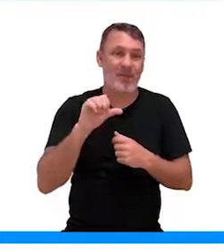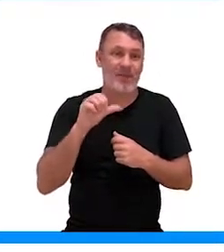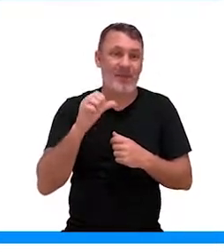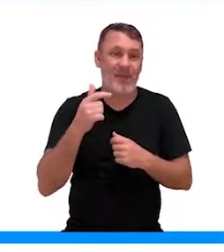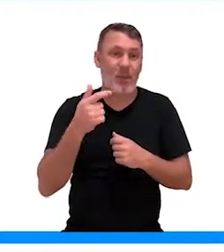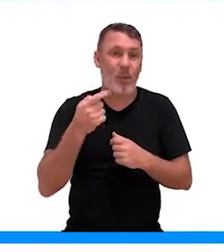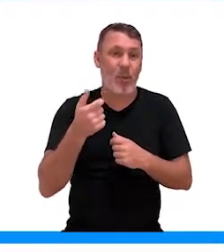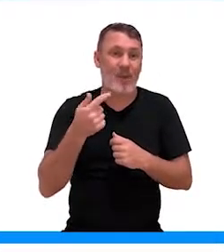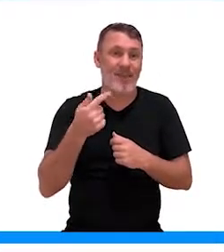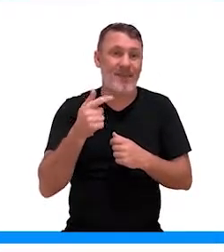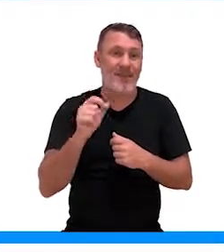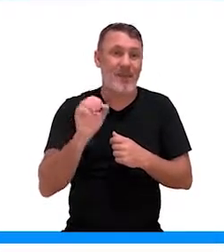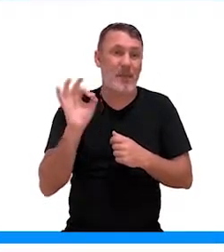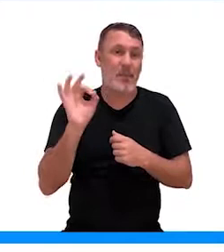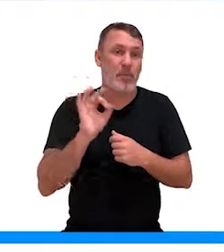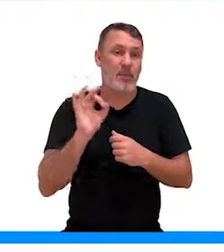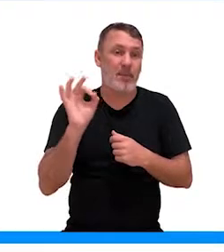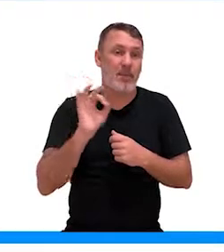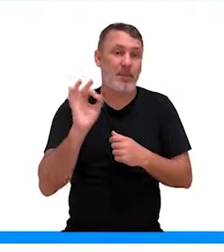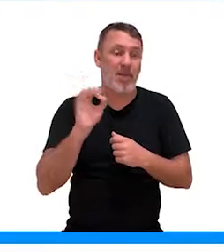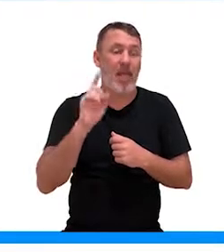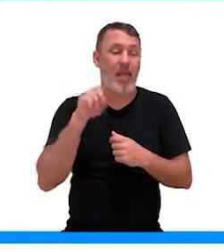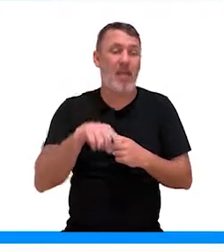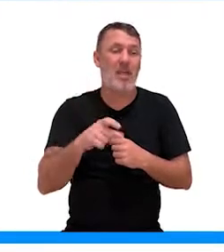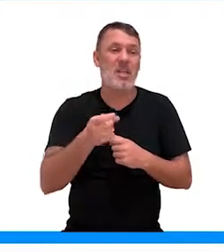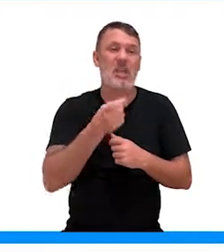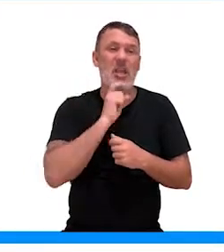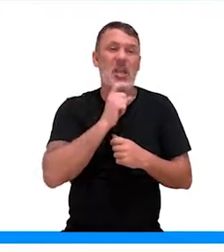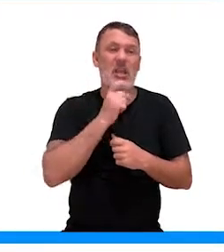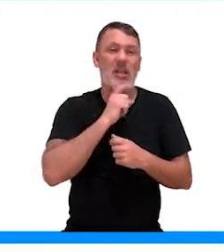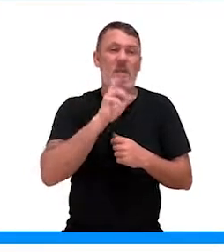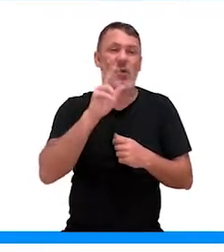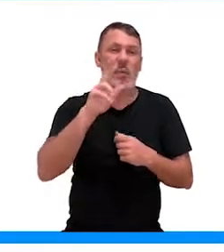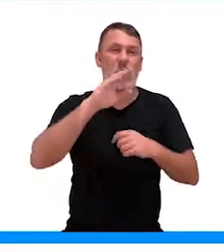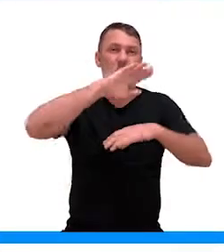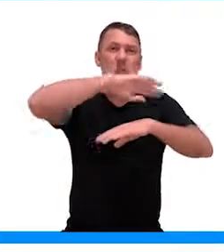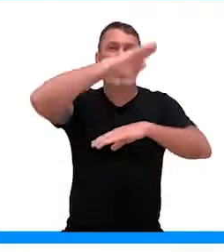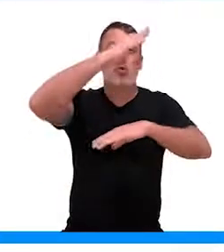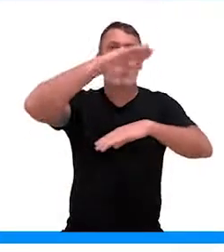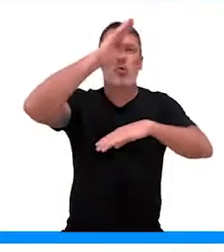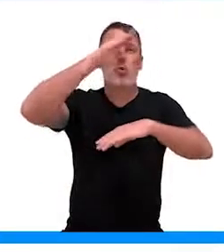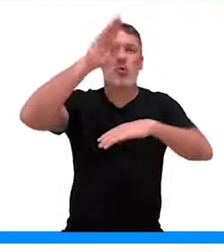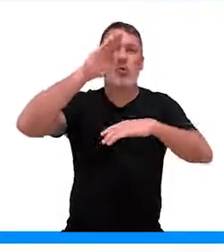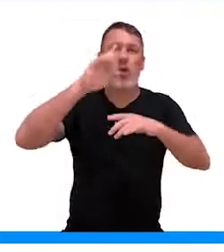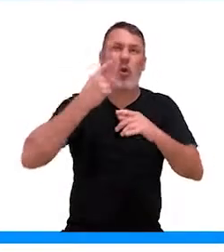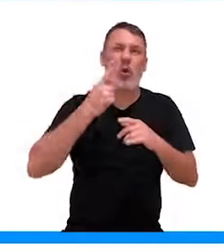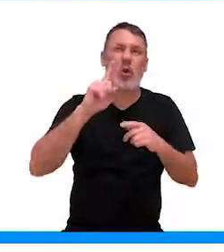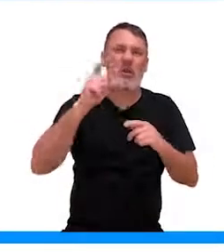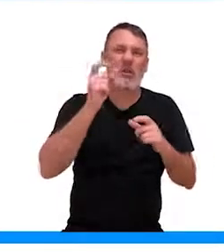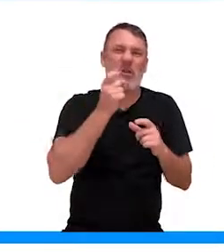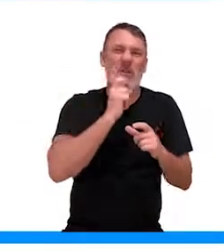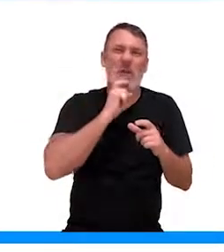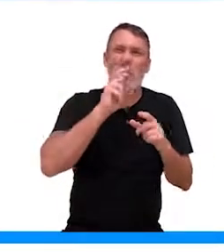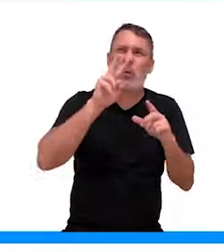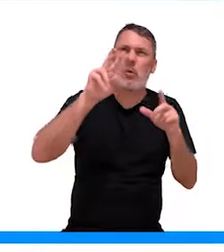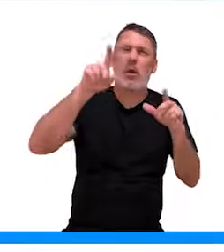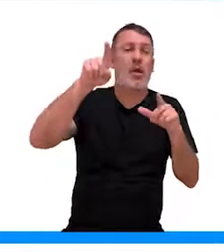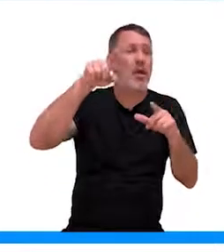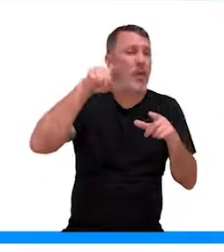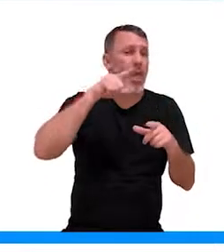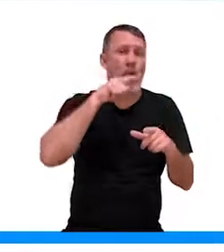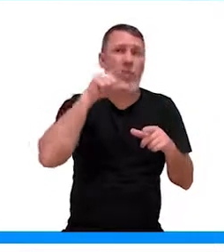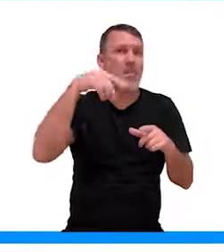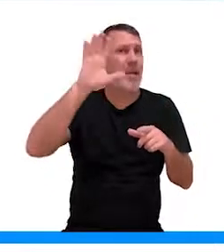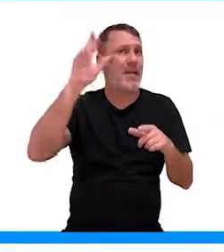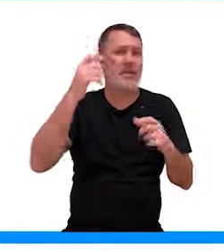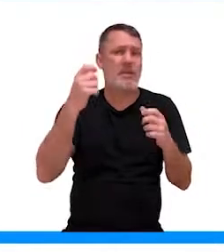quase 70% em calotas polares e geleiras. Perceba que esse dado aqui tem relação